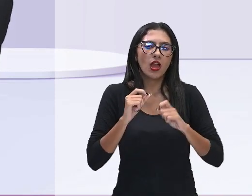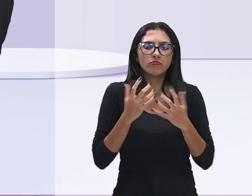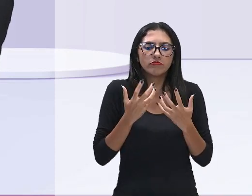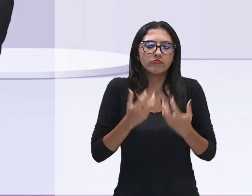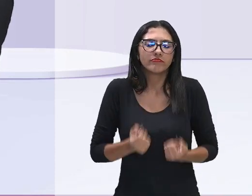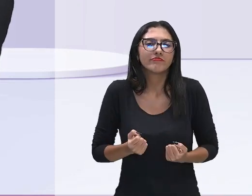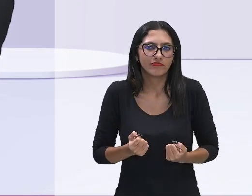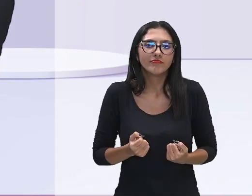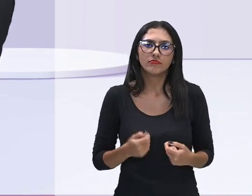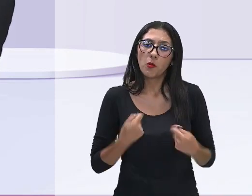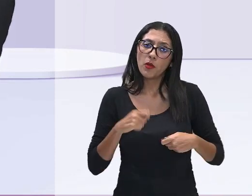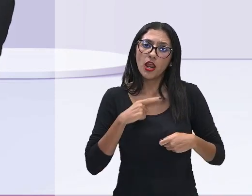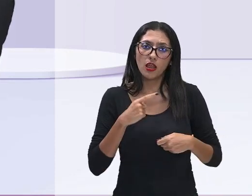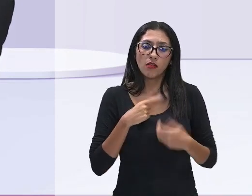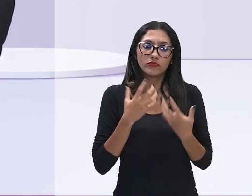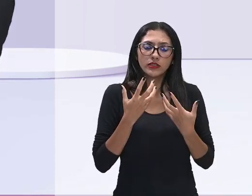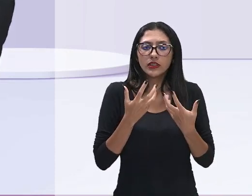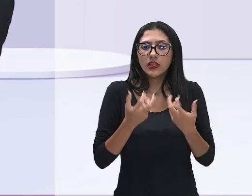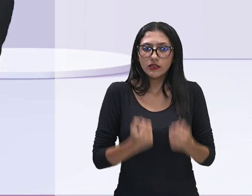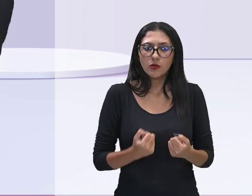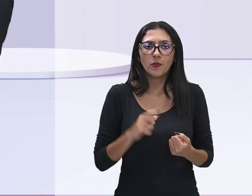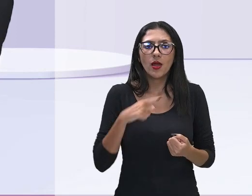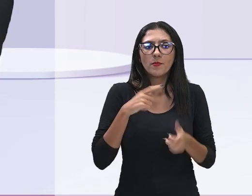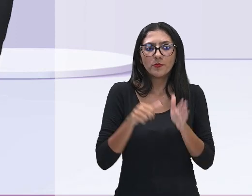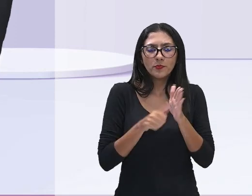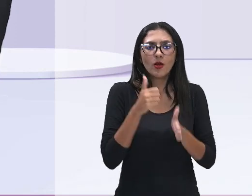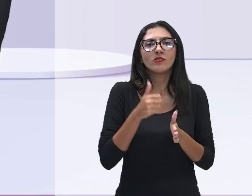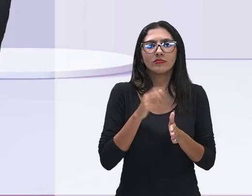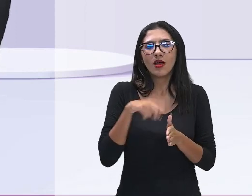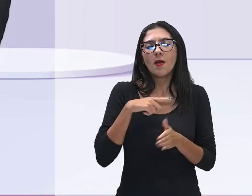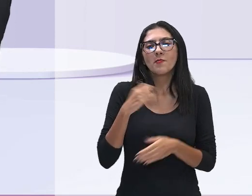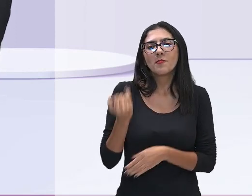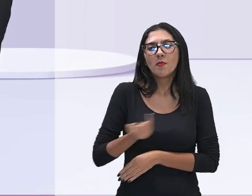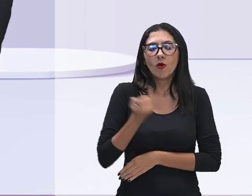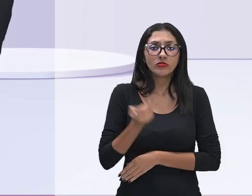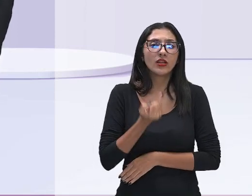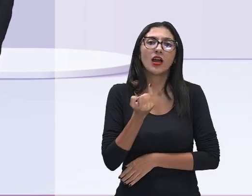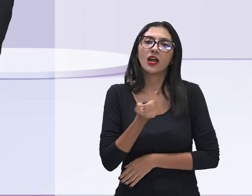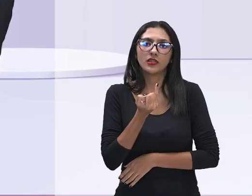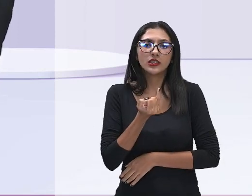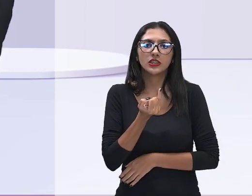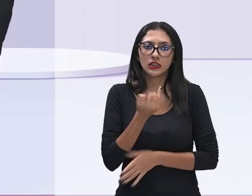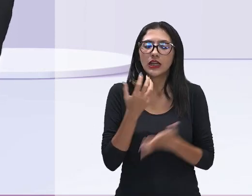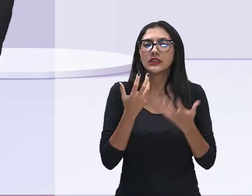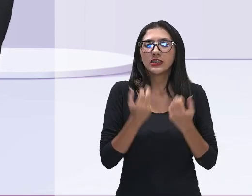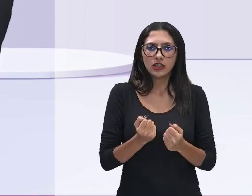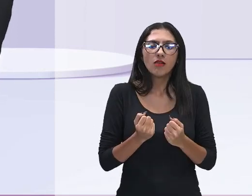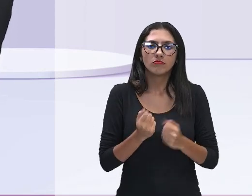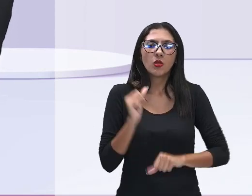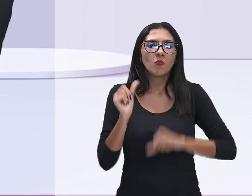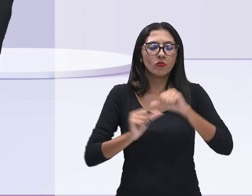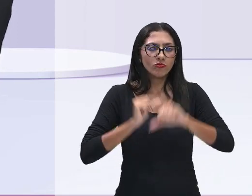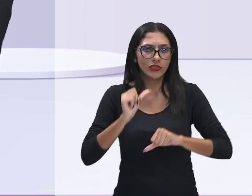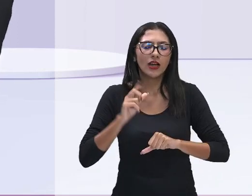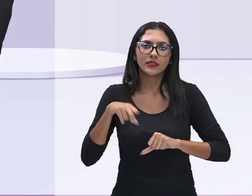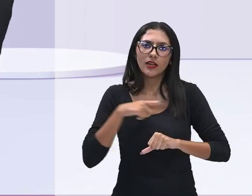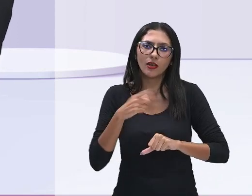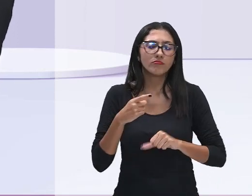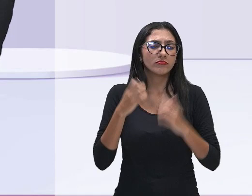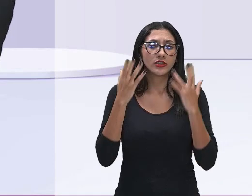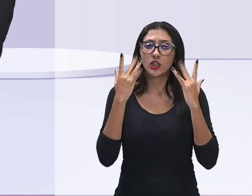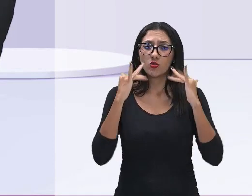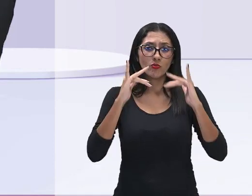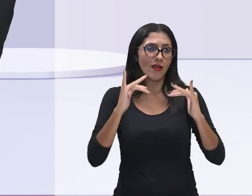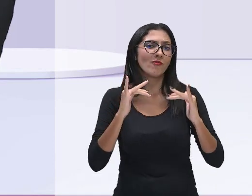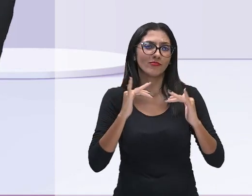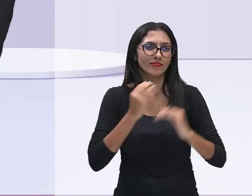gente tem a aceitação, que em primeiro lugar é importante aceitar que as mudanças são uma parte natural da